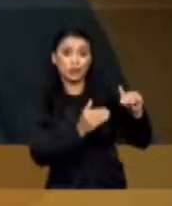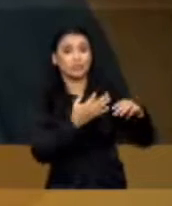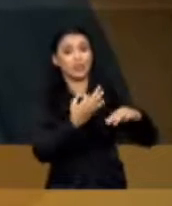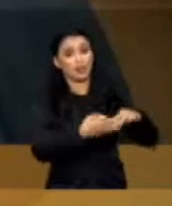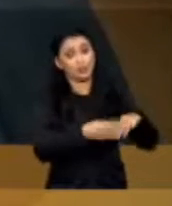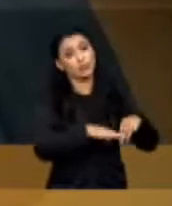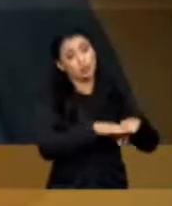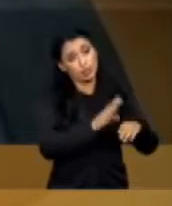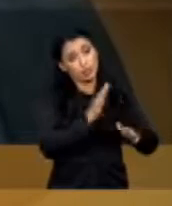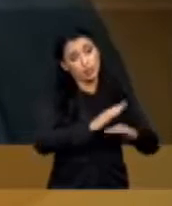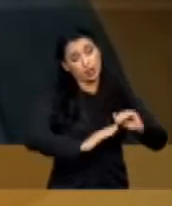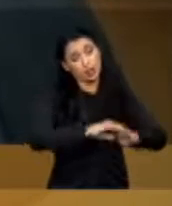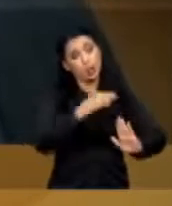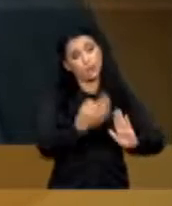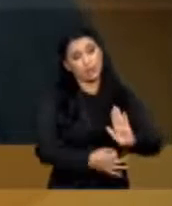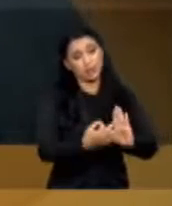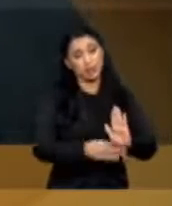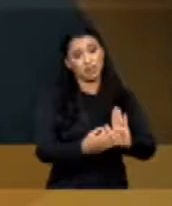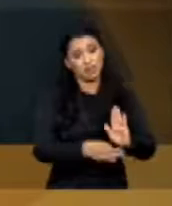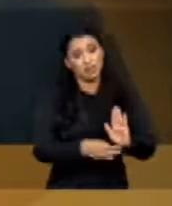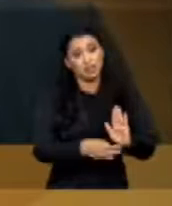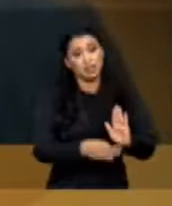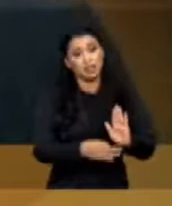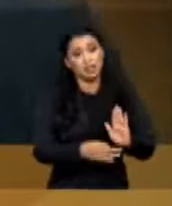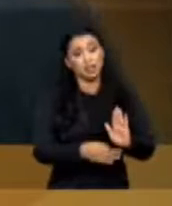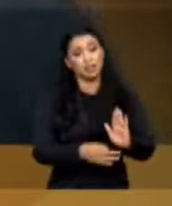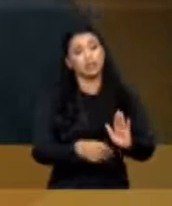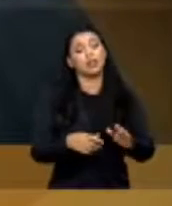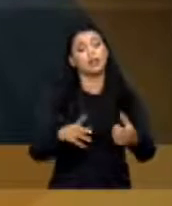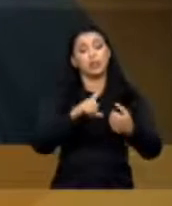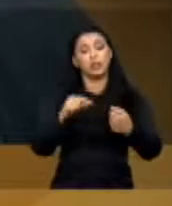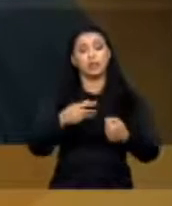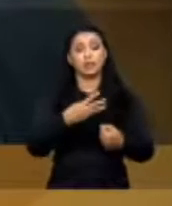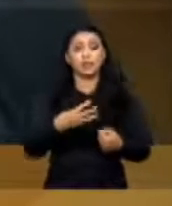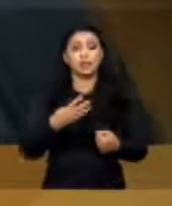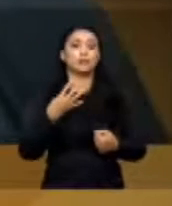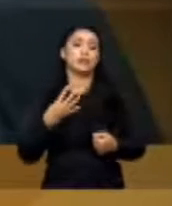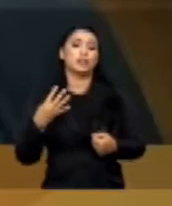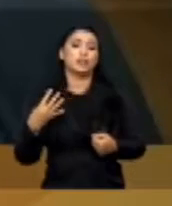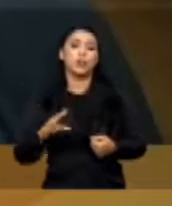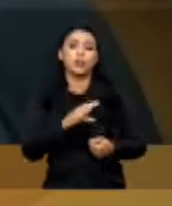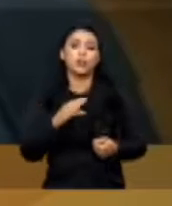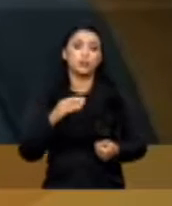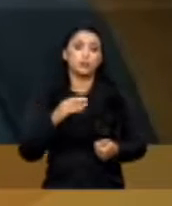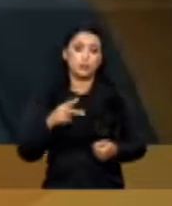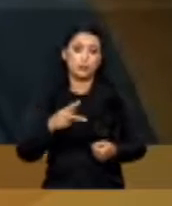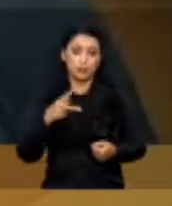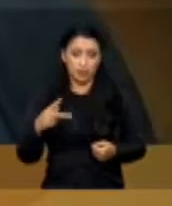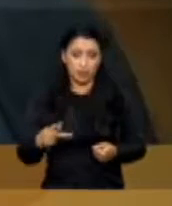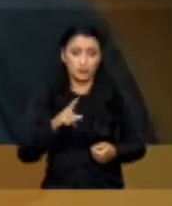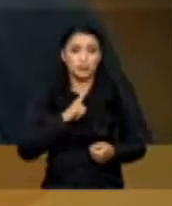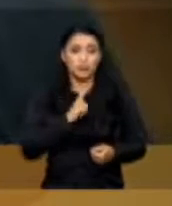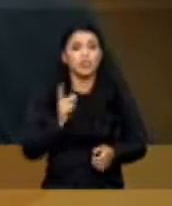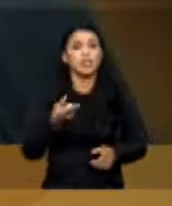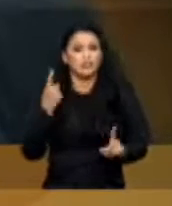judicial competente em seus processos, o que caracteriza o 344 do Código Penal. E, ao mesmo tempo, tenta,